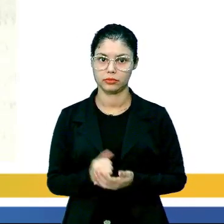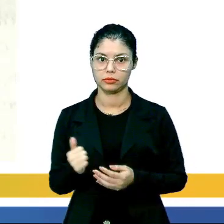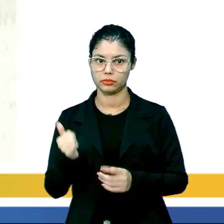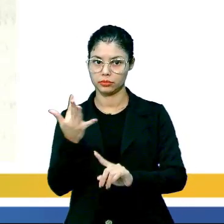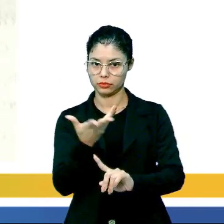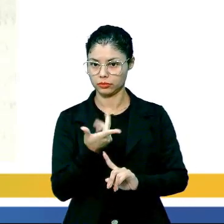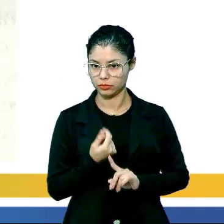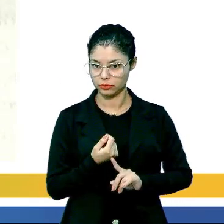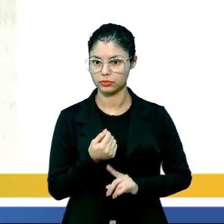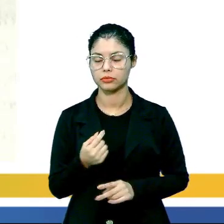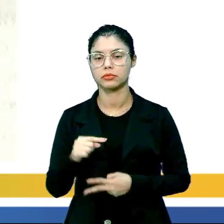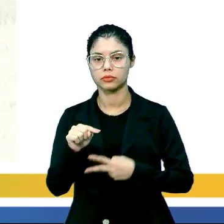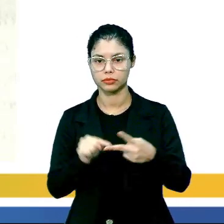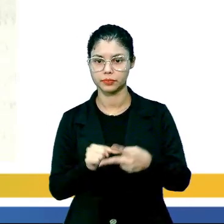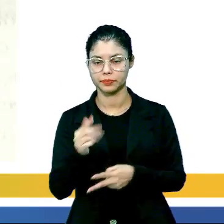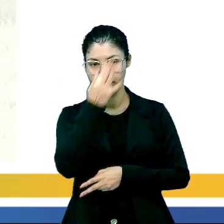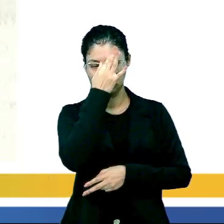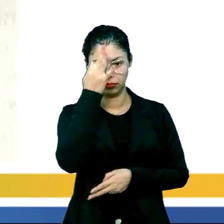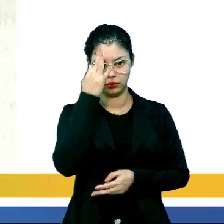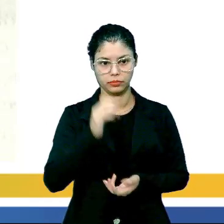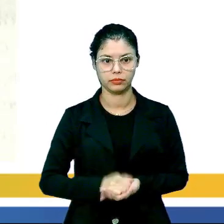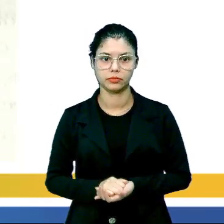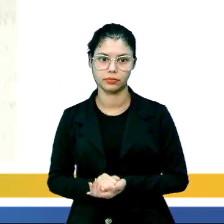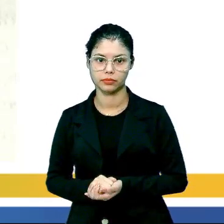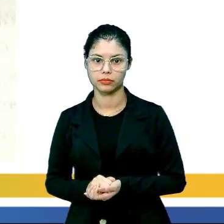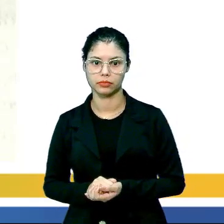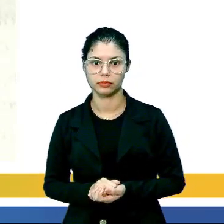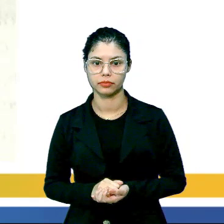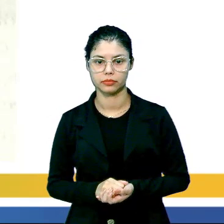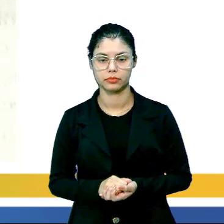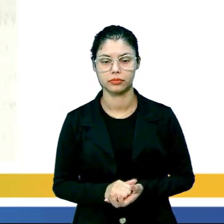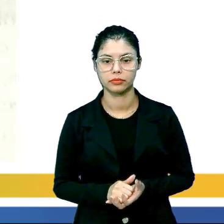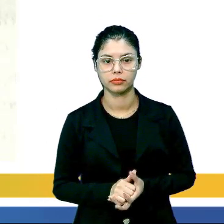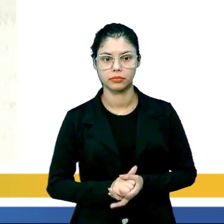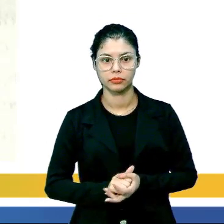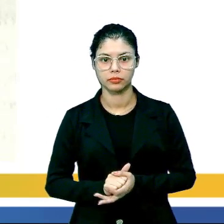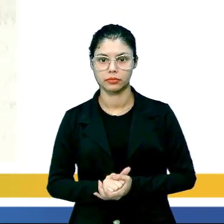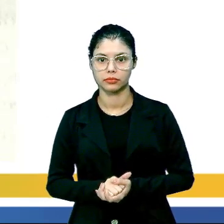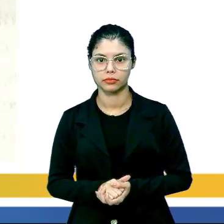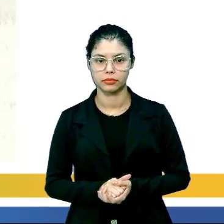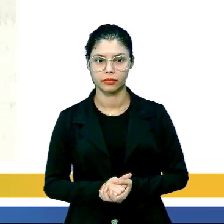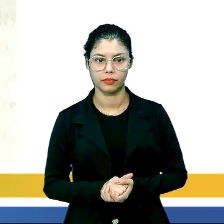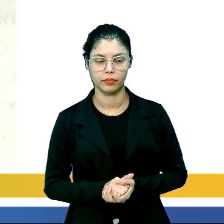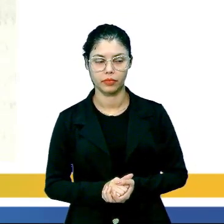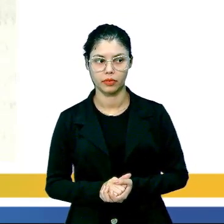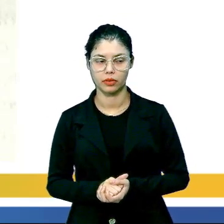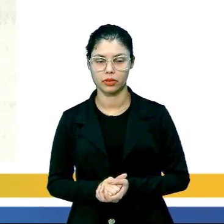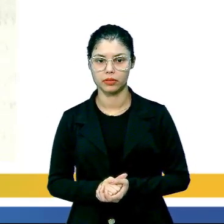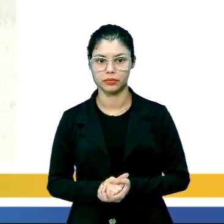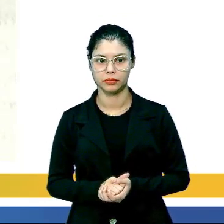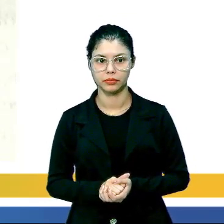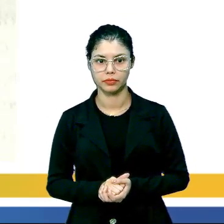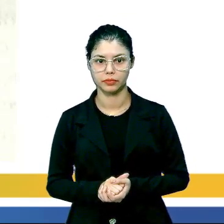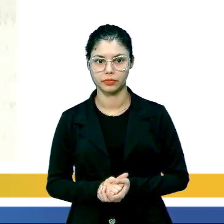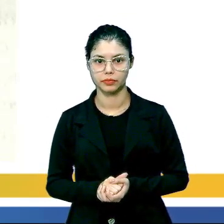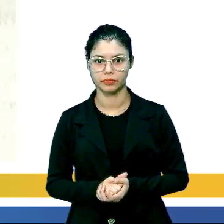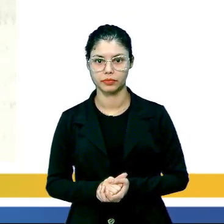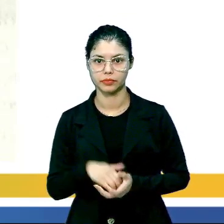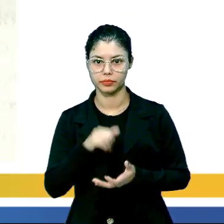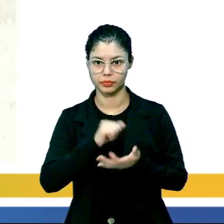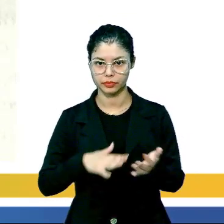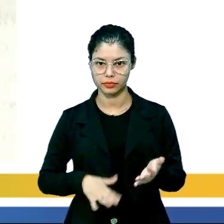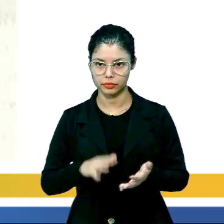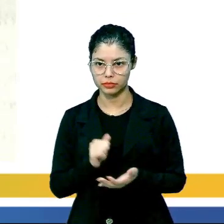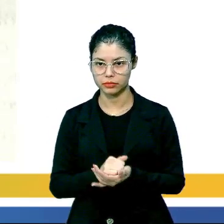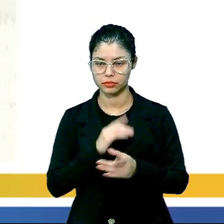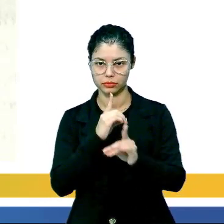artista e desses dois filósofos da escola de Frankfurt. Então, essa atividade nós